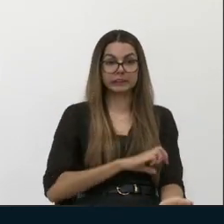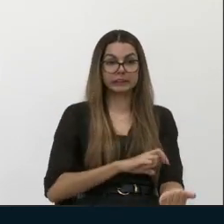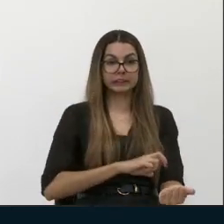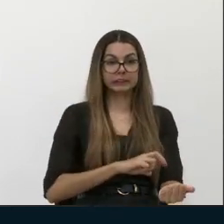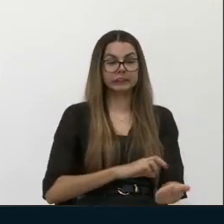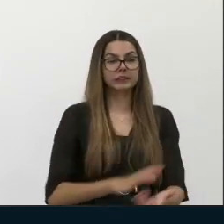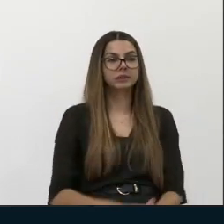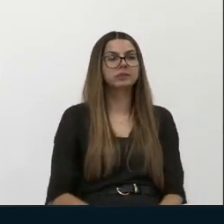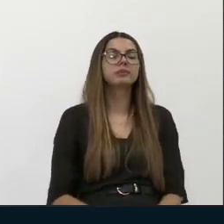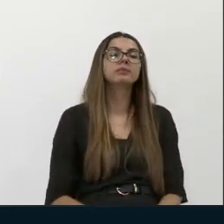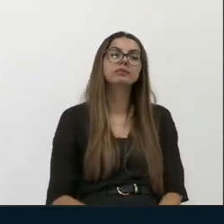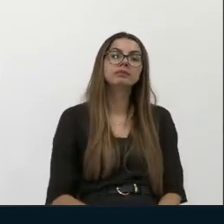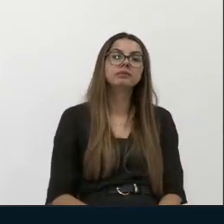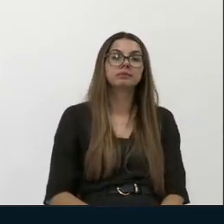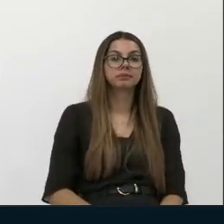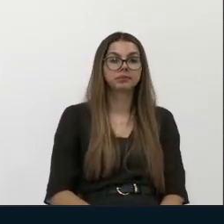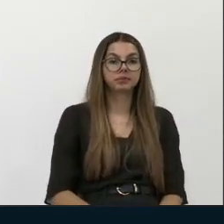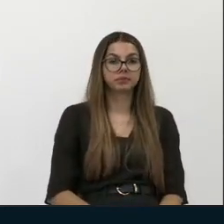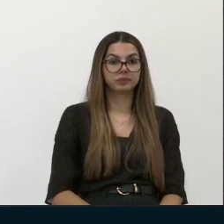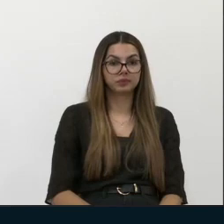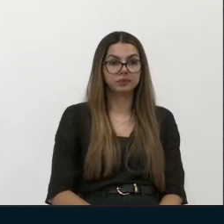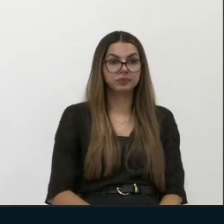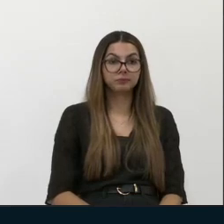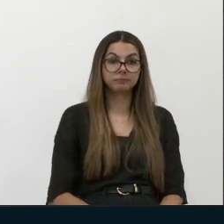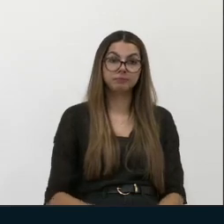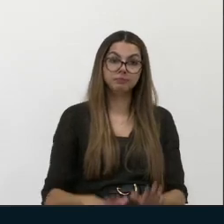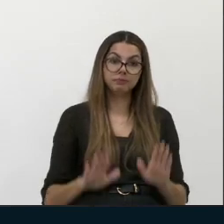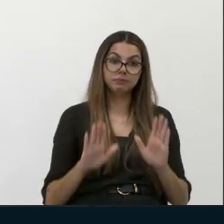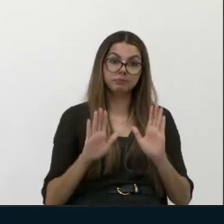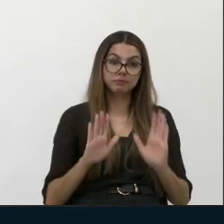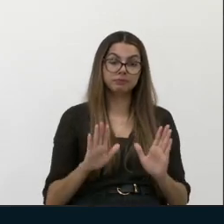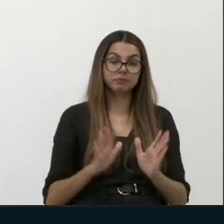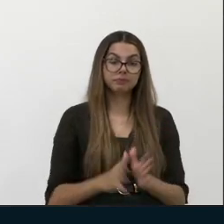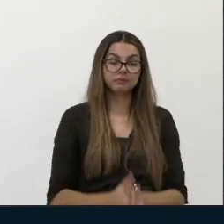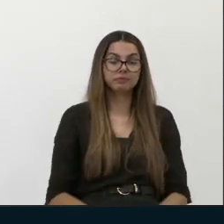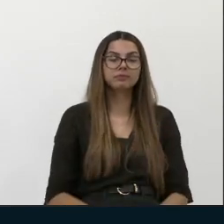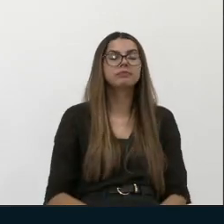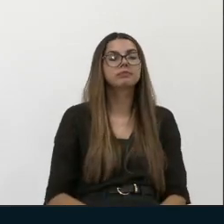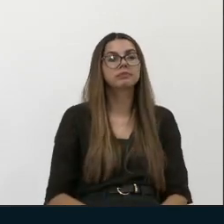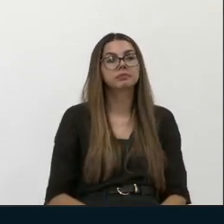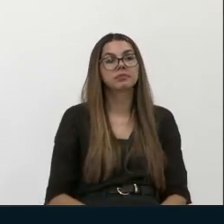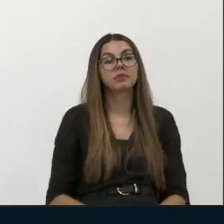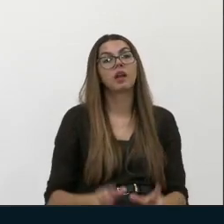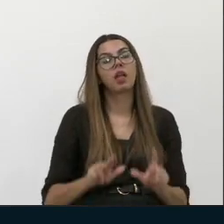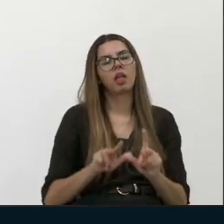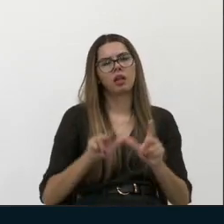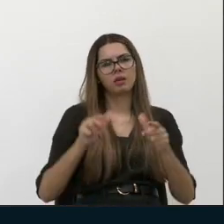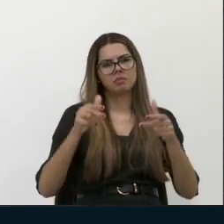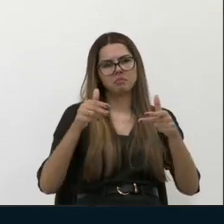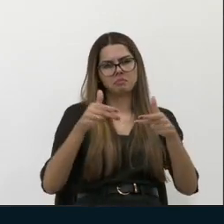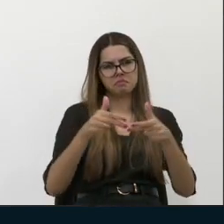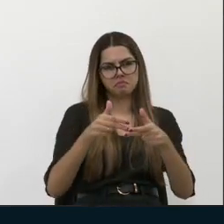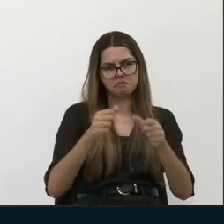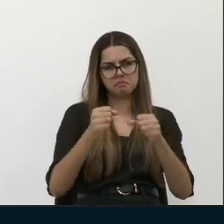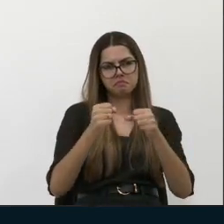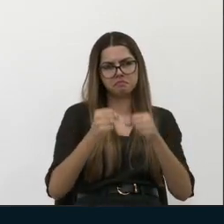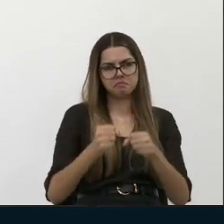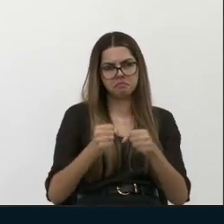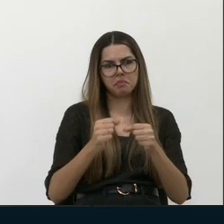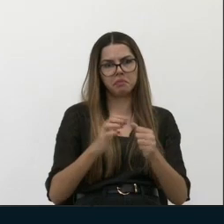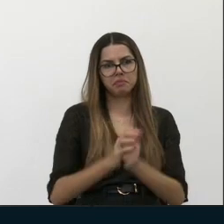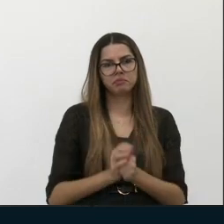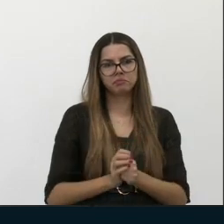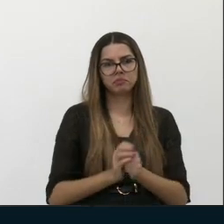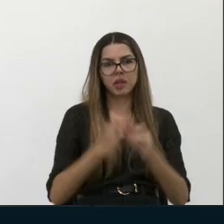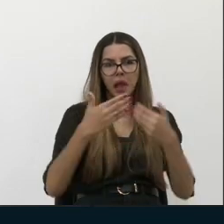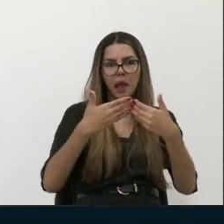Romulo, porque saiu na fotinha. Mas... vamos, a Câmara podia abrir uma academia aqui para